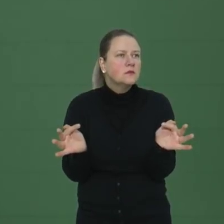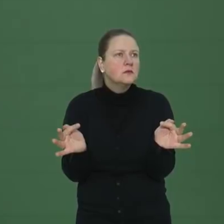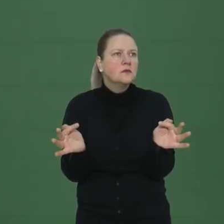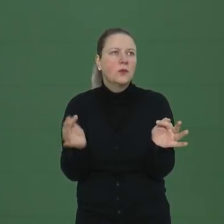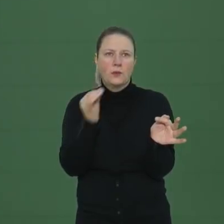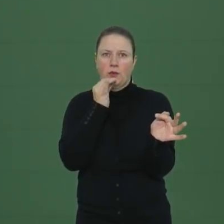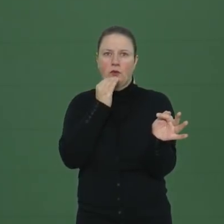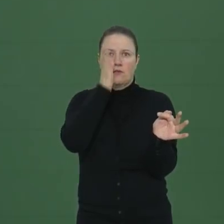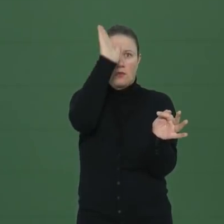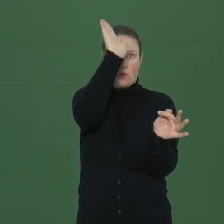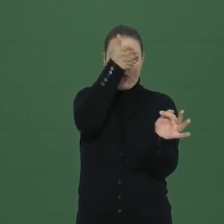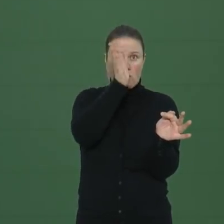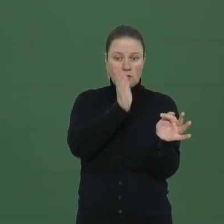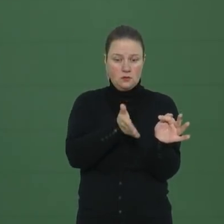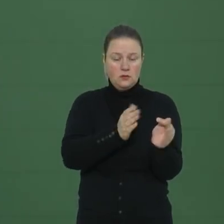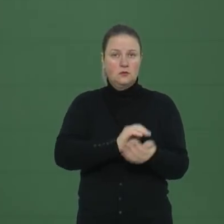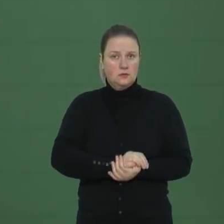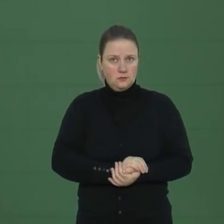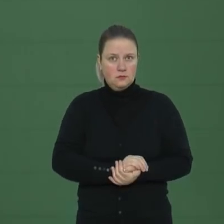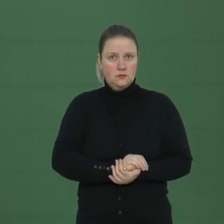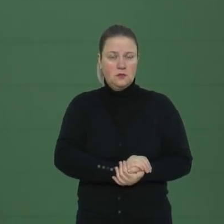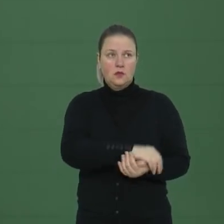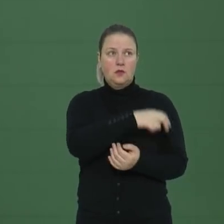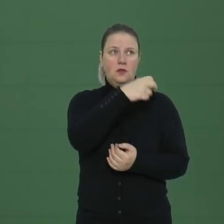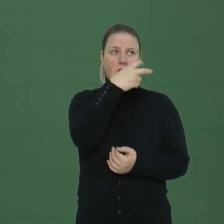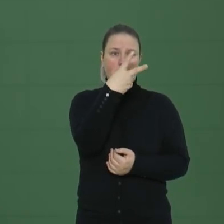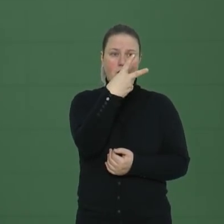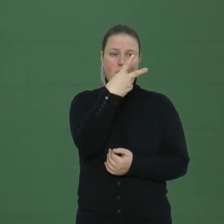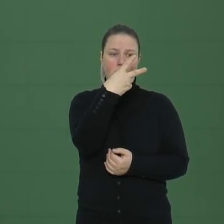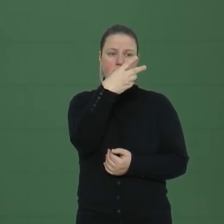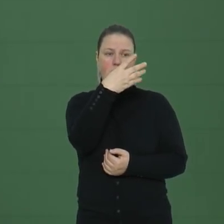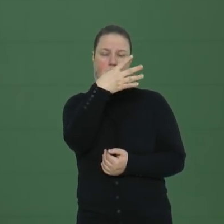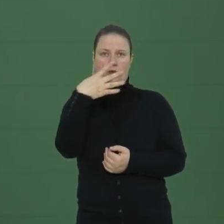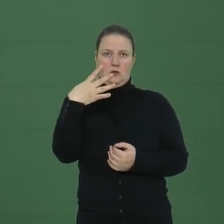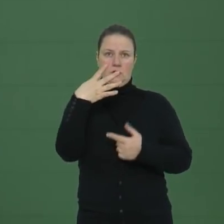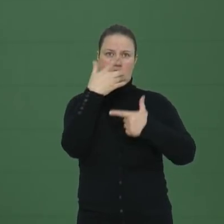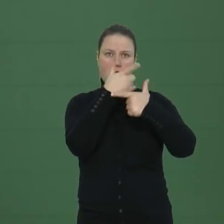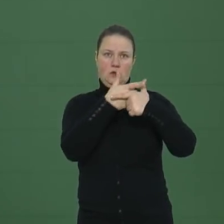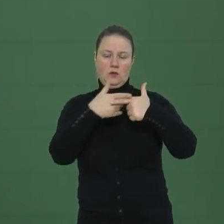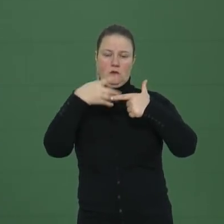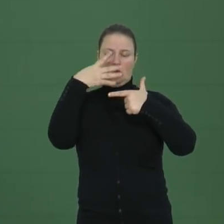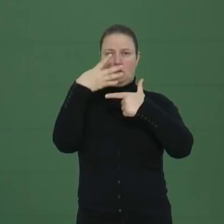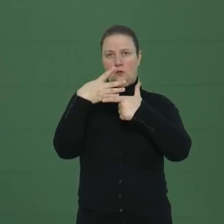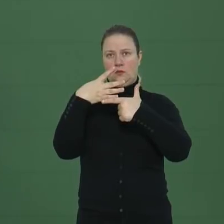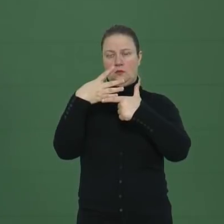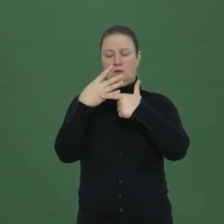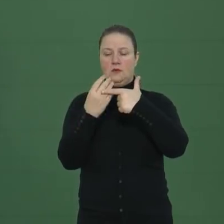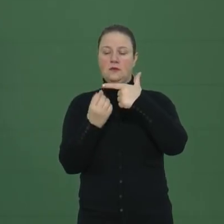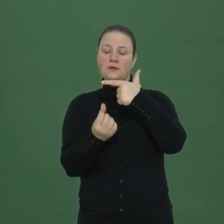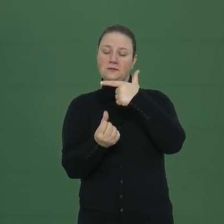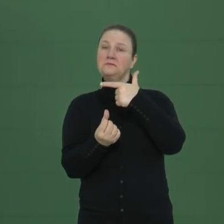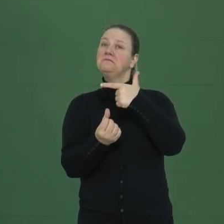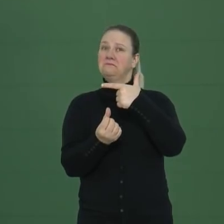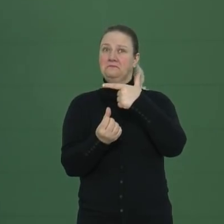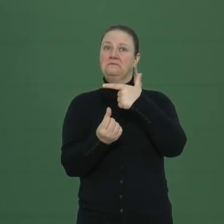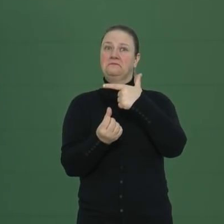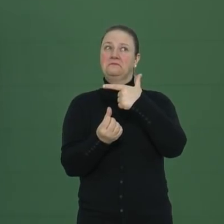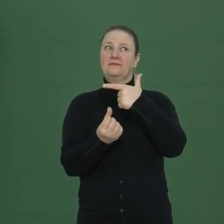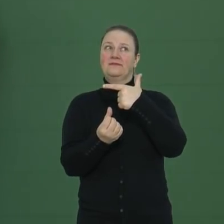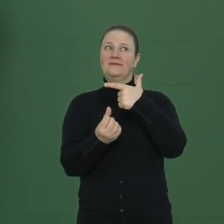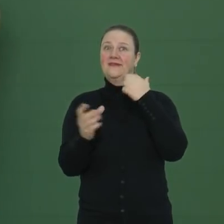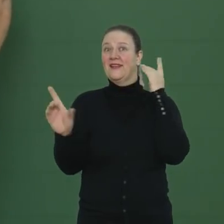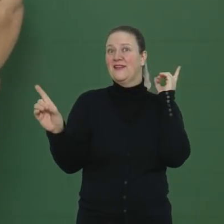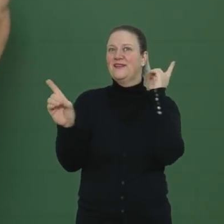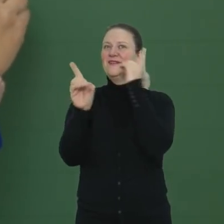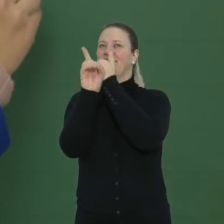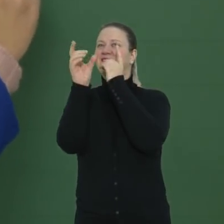né? A gente já conversou um pouquinho nisso. E 24 divididos por 4 é quanto? Vocês sabem que é o quê? 6. Né? Olha no 6 que a gente